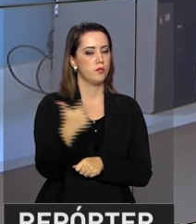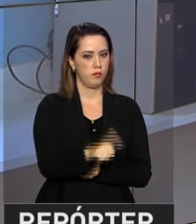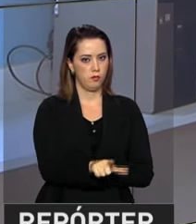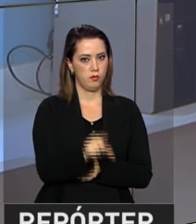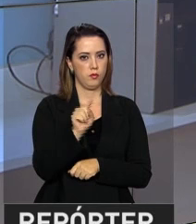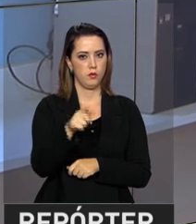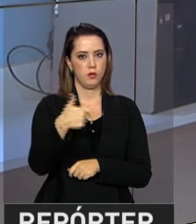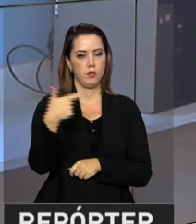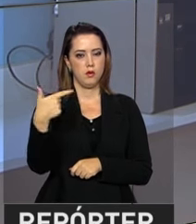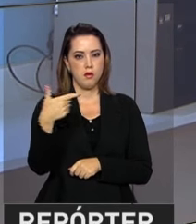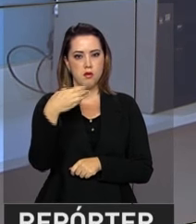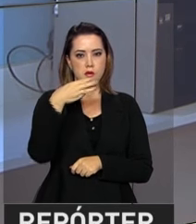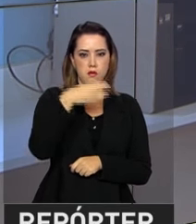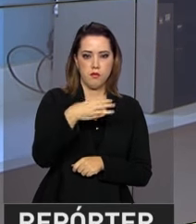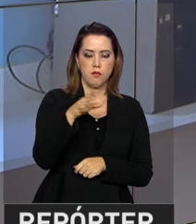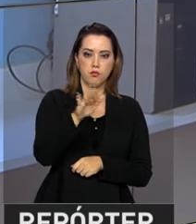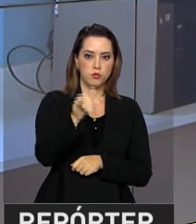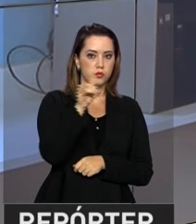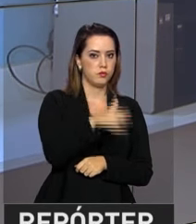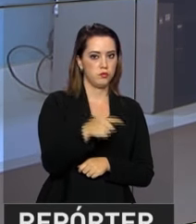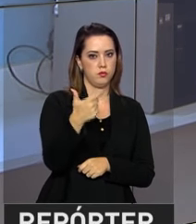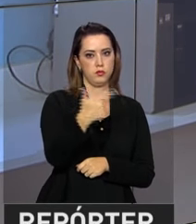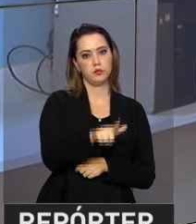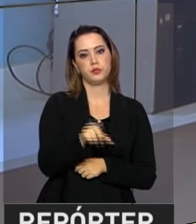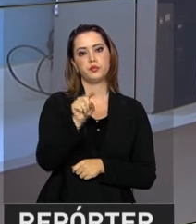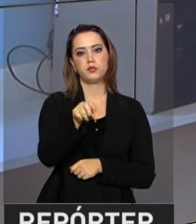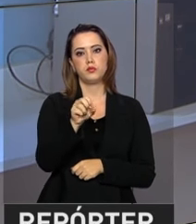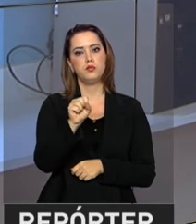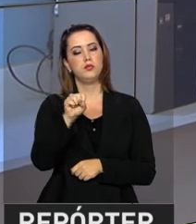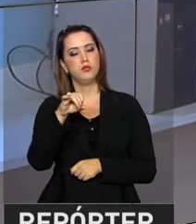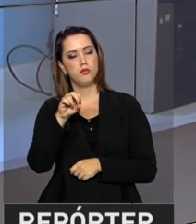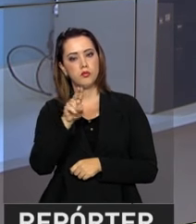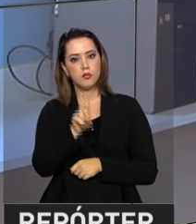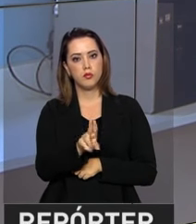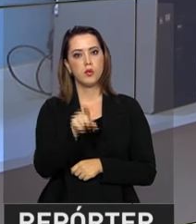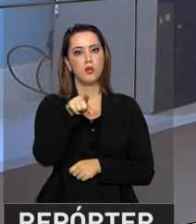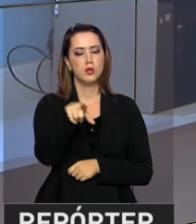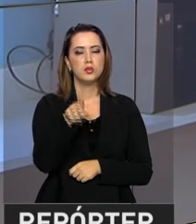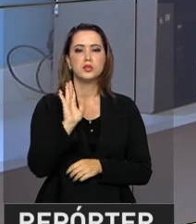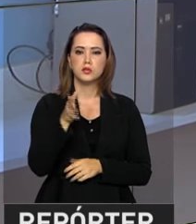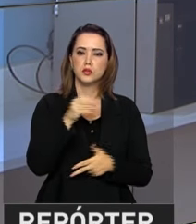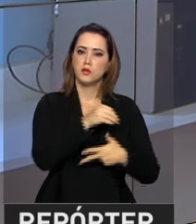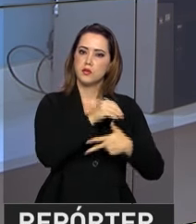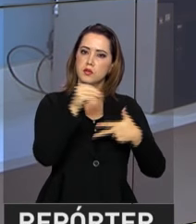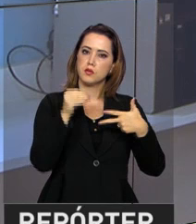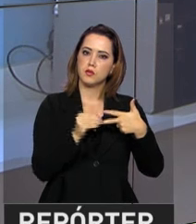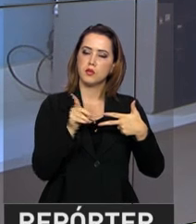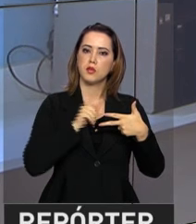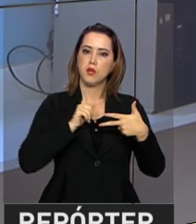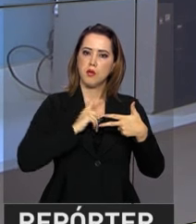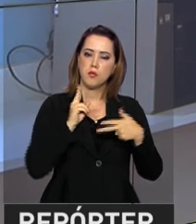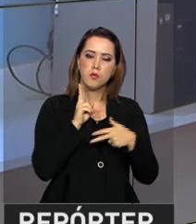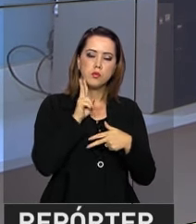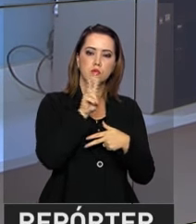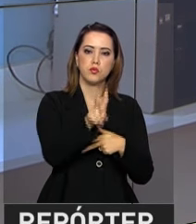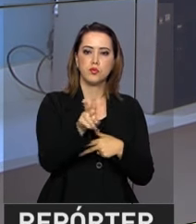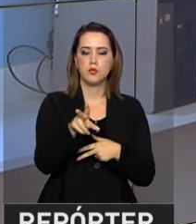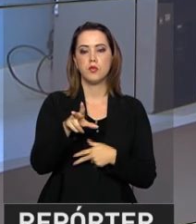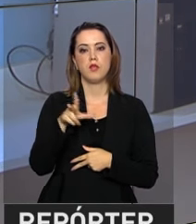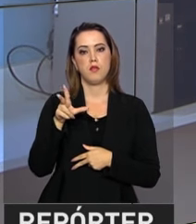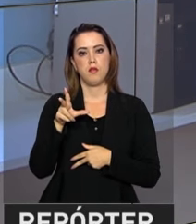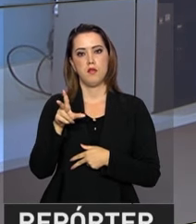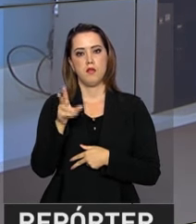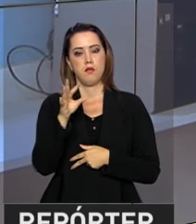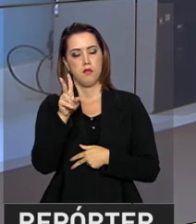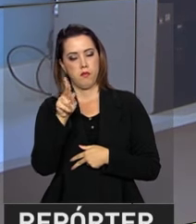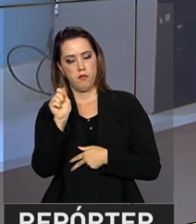está prevista para o dia 23. Por meio do SISU, os estudantes que fizeram o Enem têm acesso a vagas em instituições públicas de